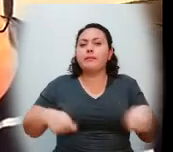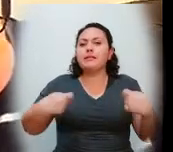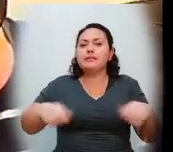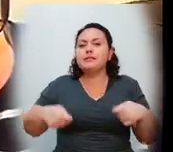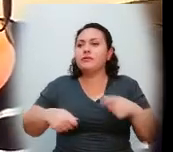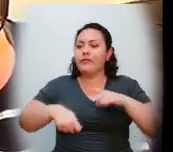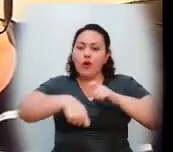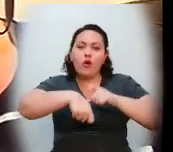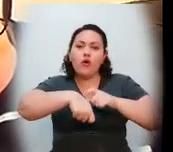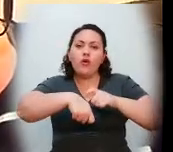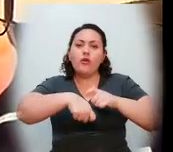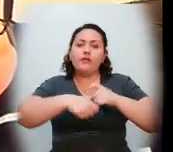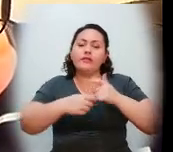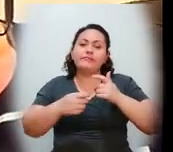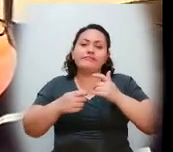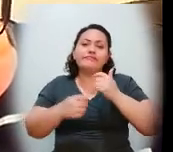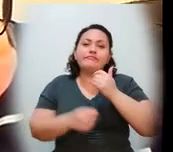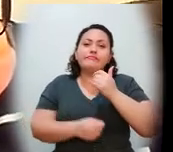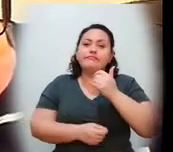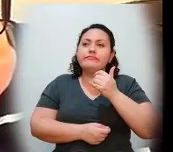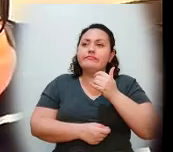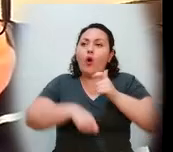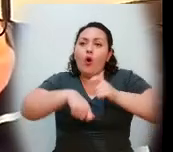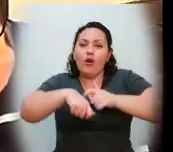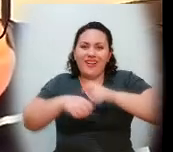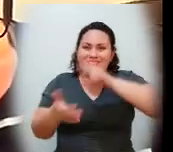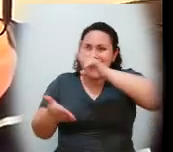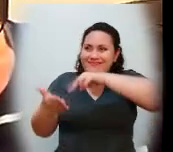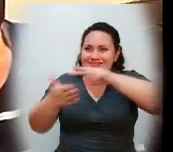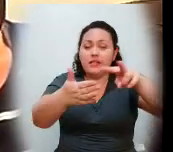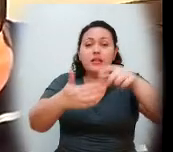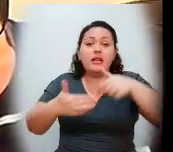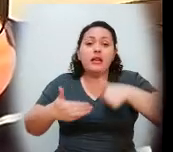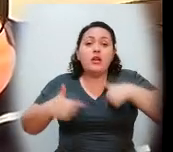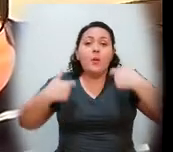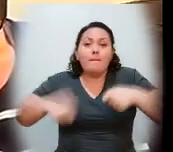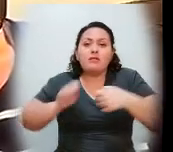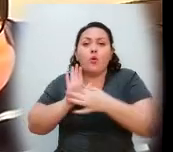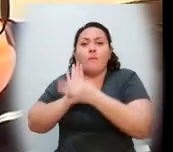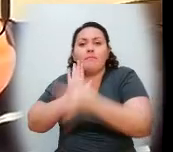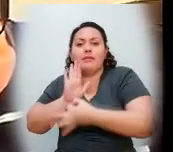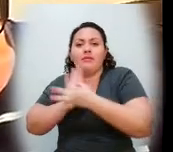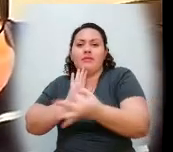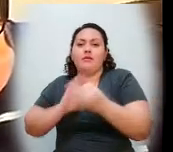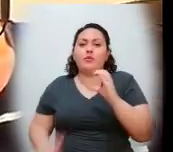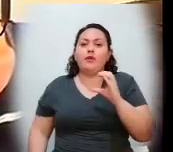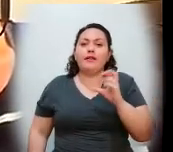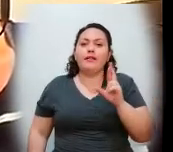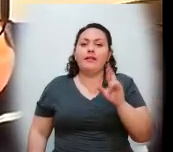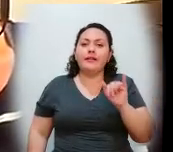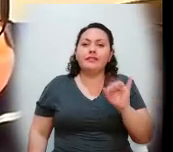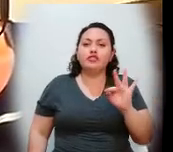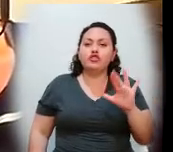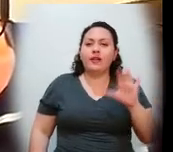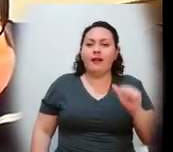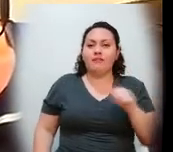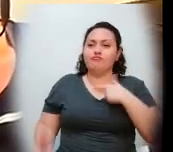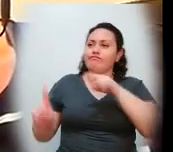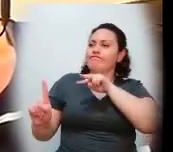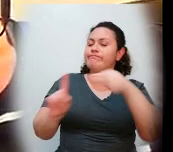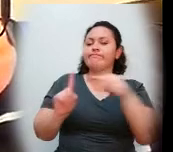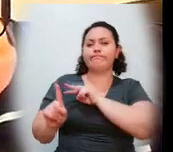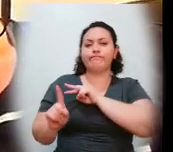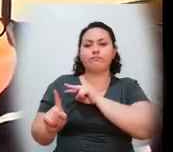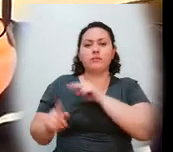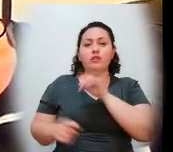ter um olhar crítico sobre aquilo que se está lendo, né? De que o que também